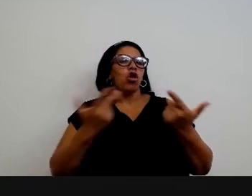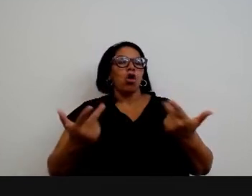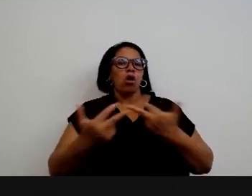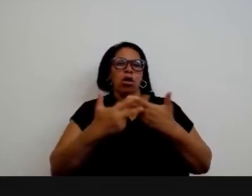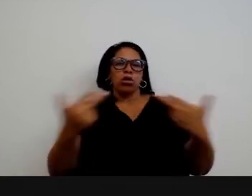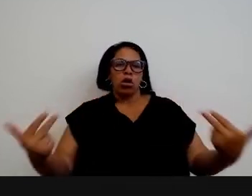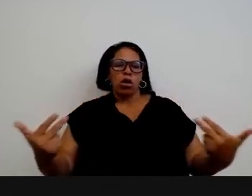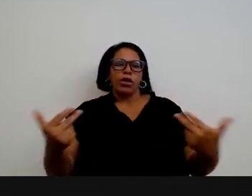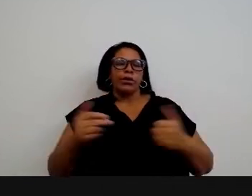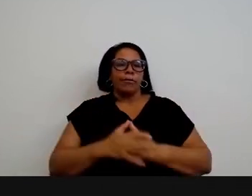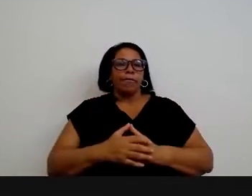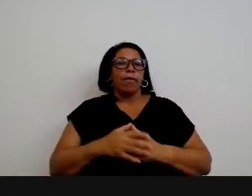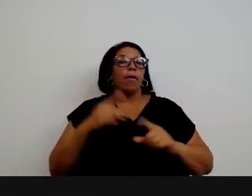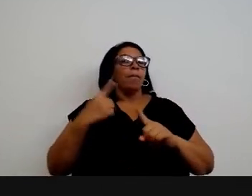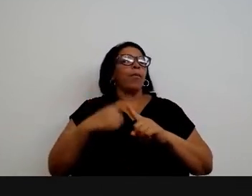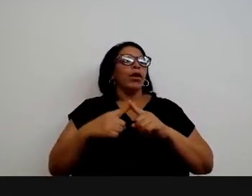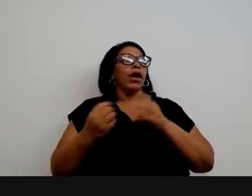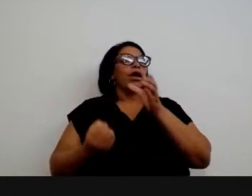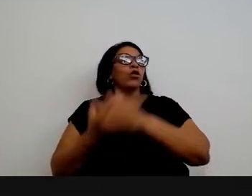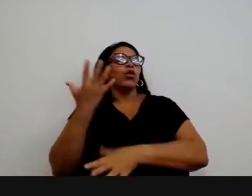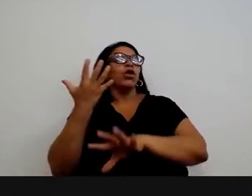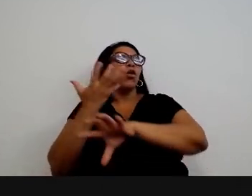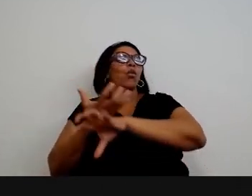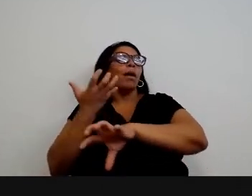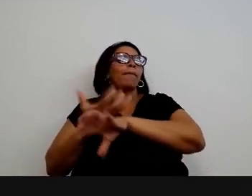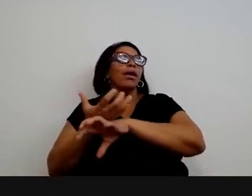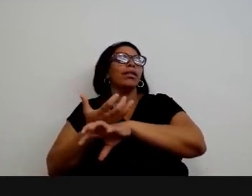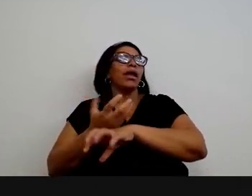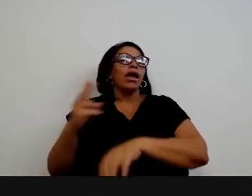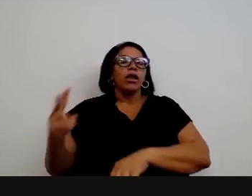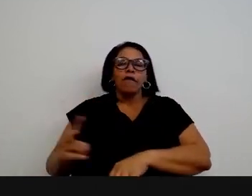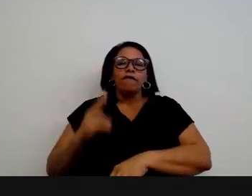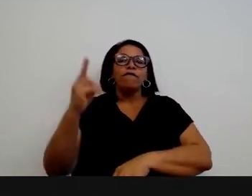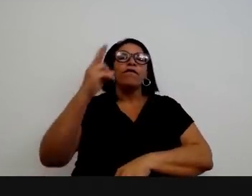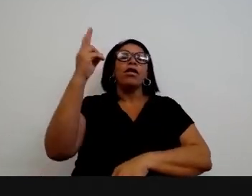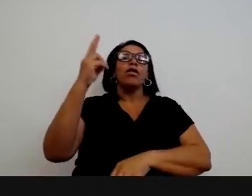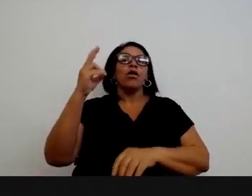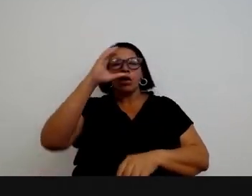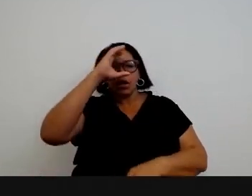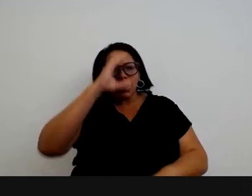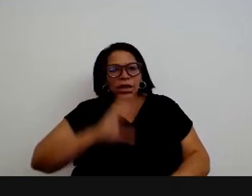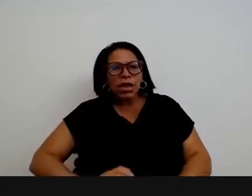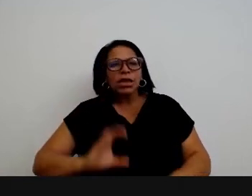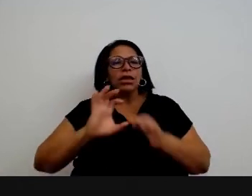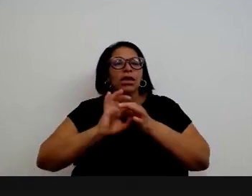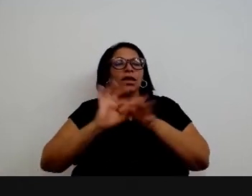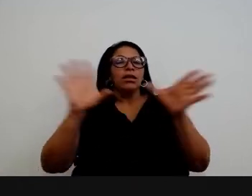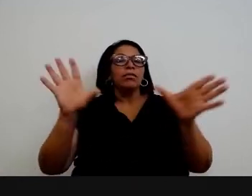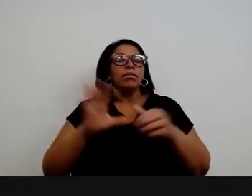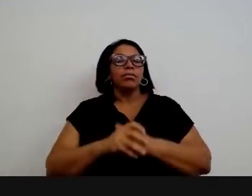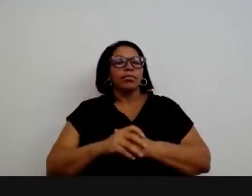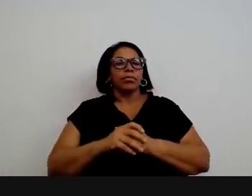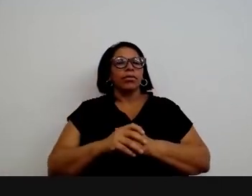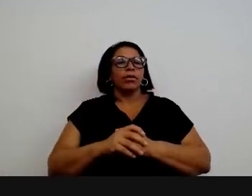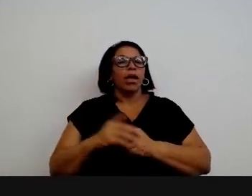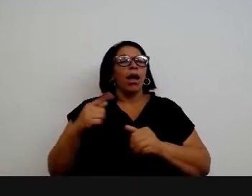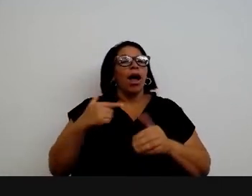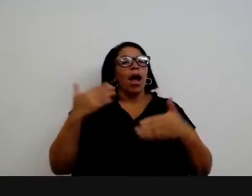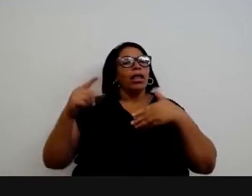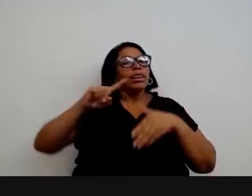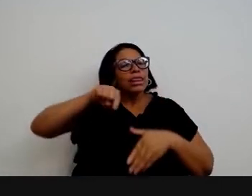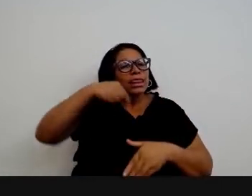alguma coisa dentro da escola? Por que eu não criei uma disciplina para consolidar valores de cidadania e democracia? Eu precisei